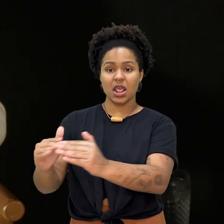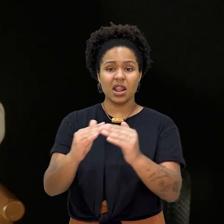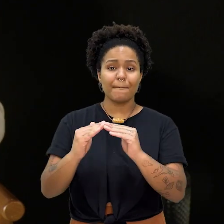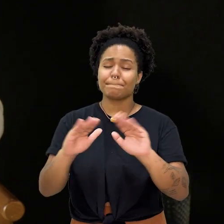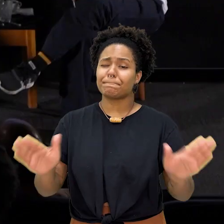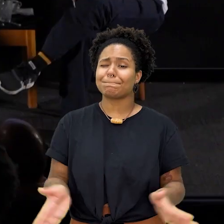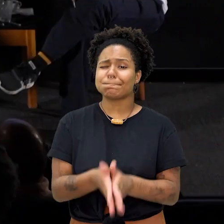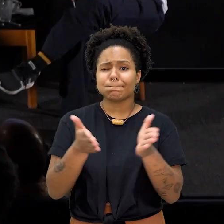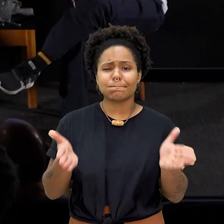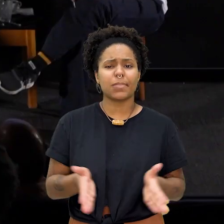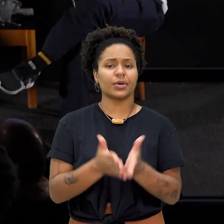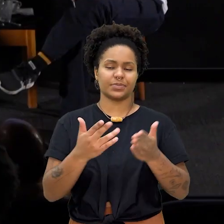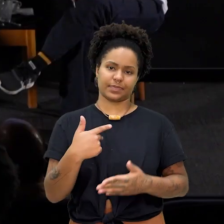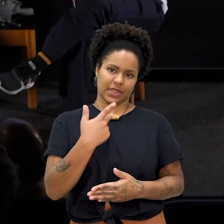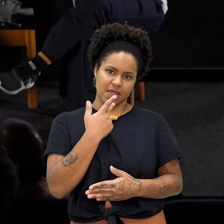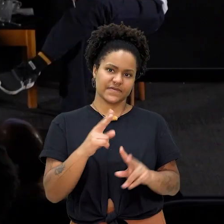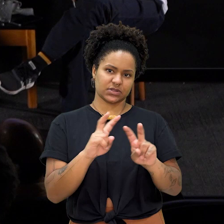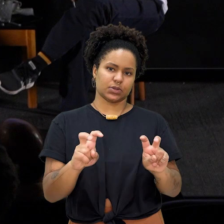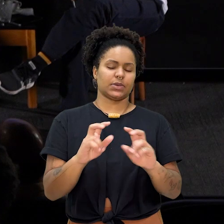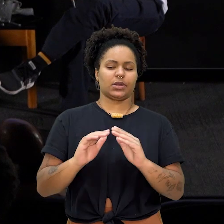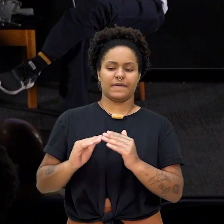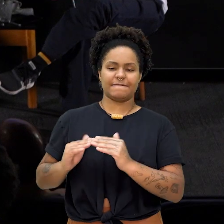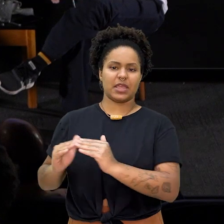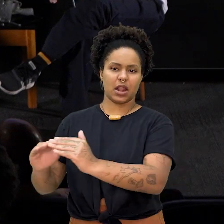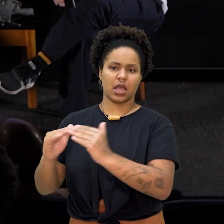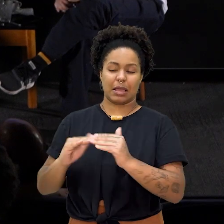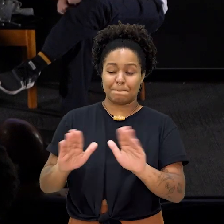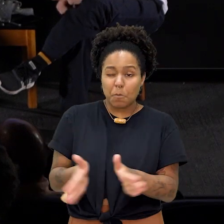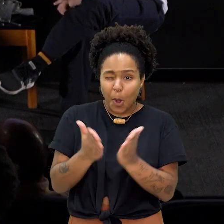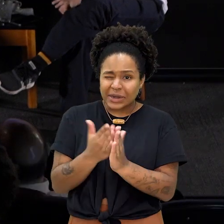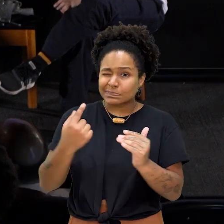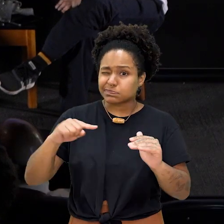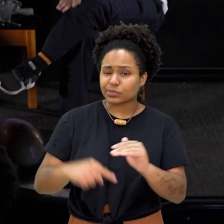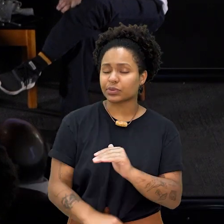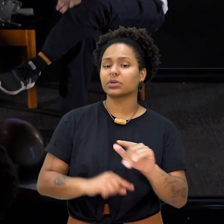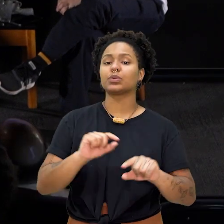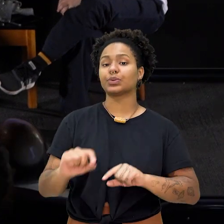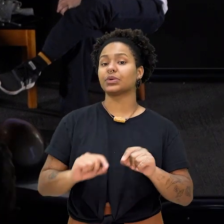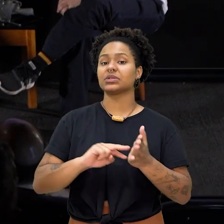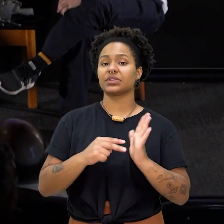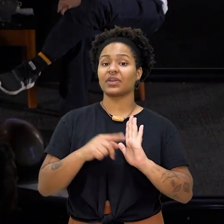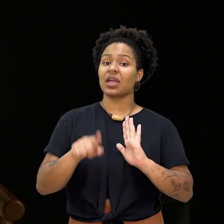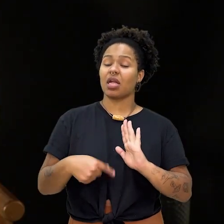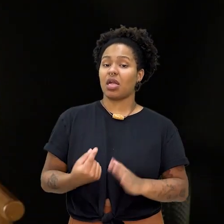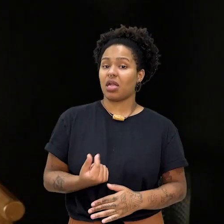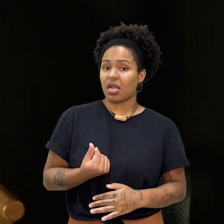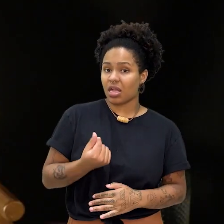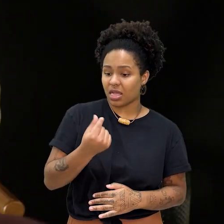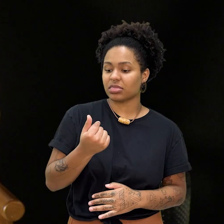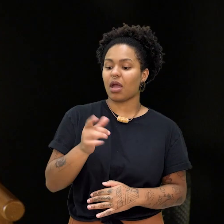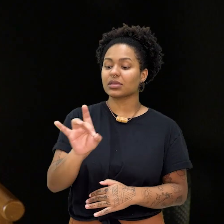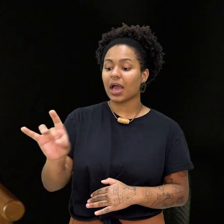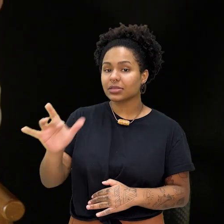extremamente pobres. Quando a gente fala de vila de extrema pobreza, a gente está falando de uma renda